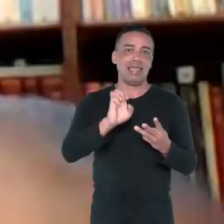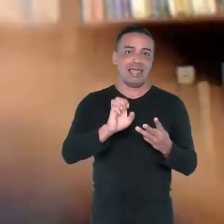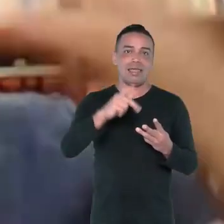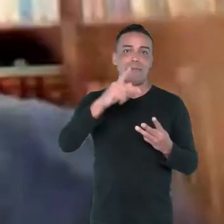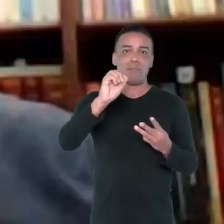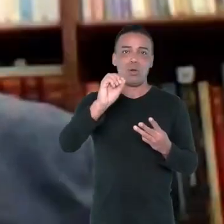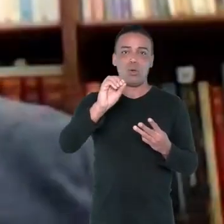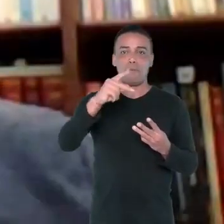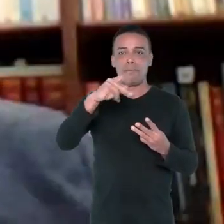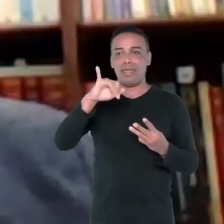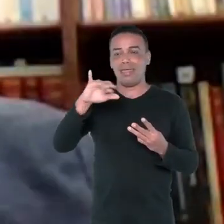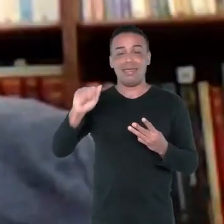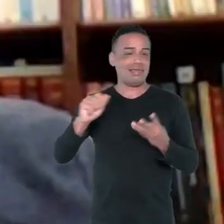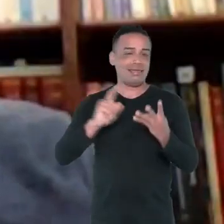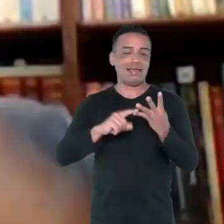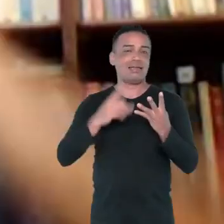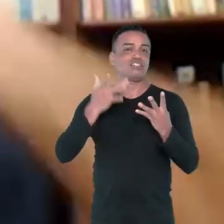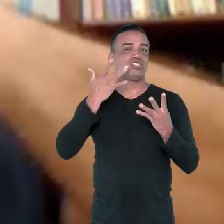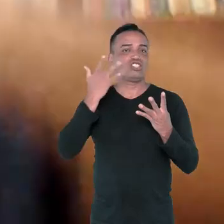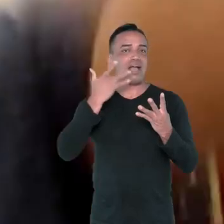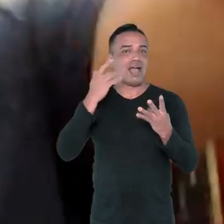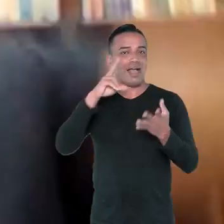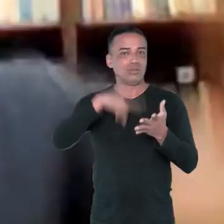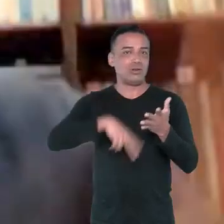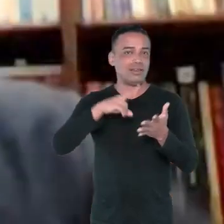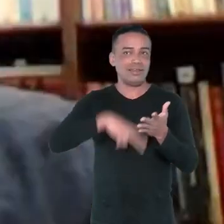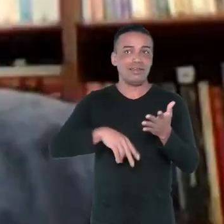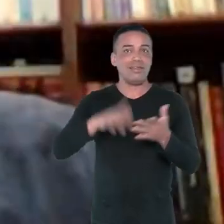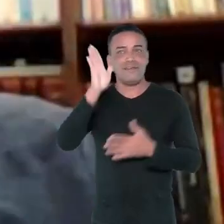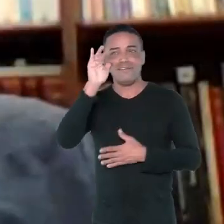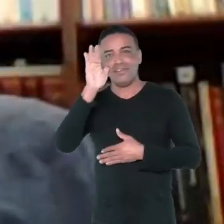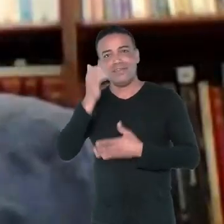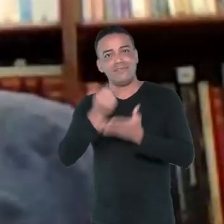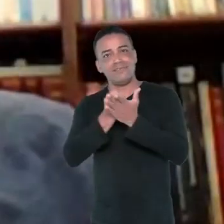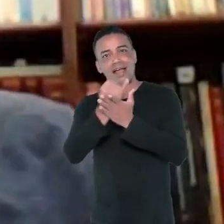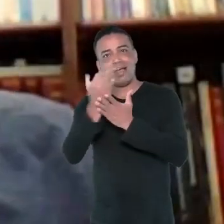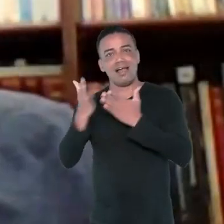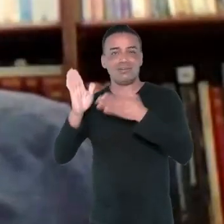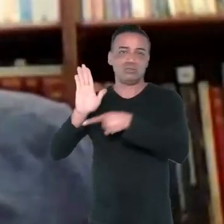epopeias, peças de teatro, assisti vários filmes,